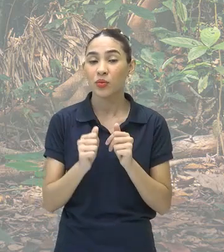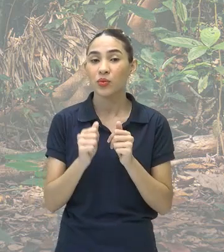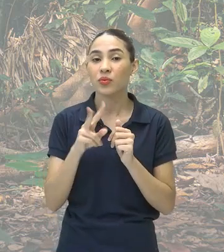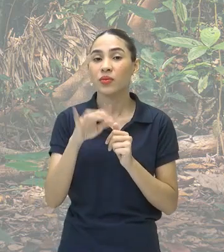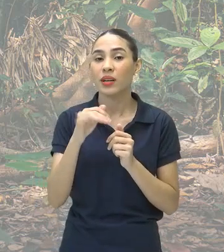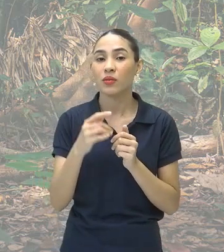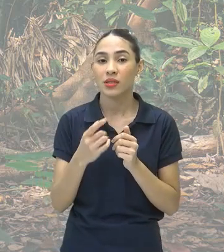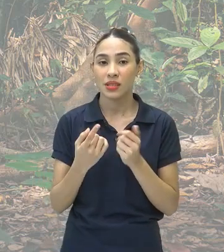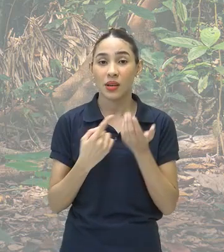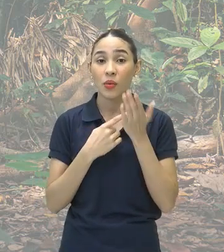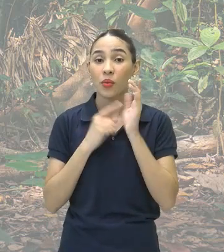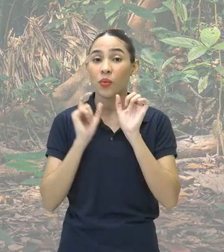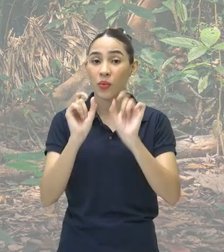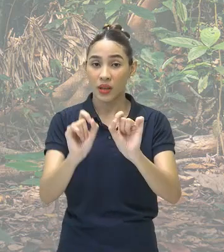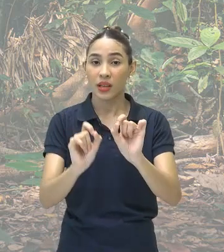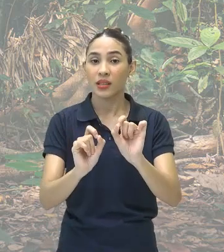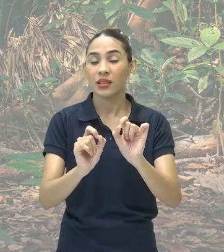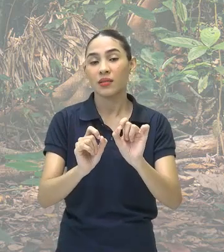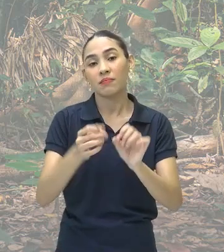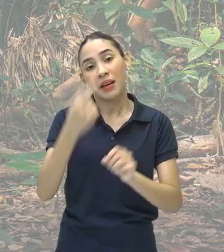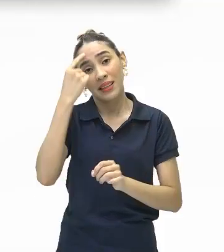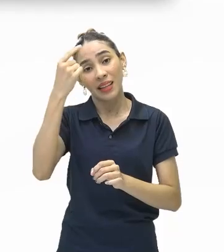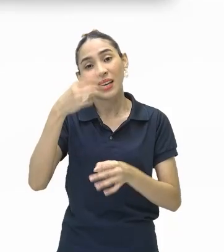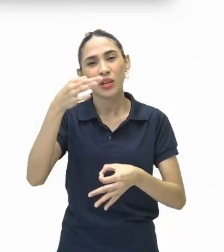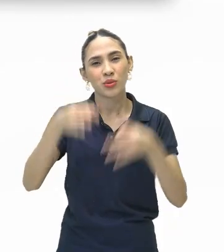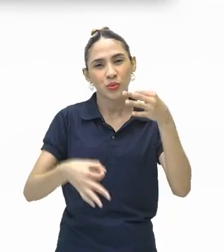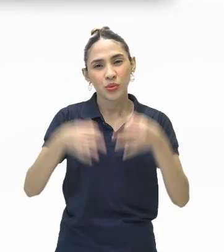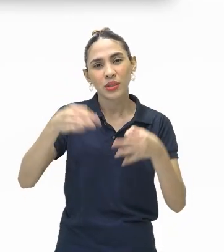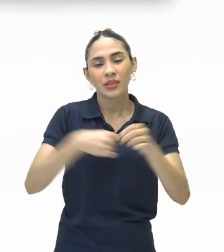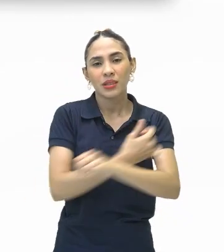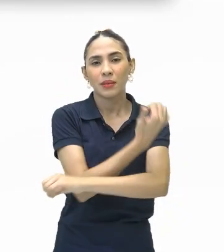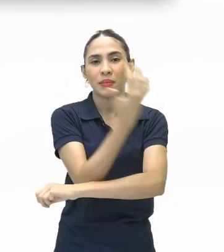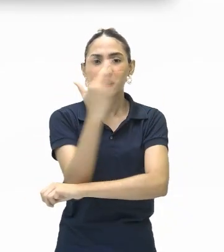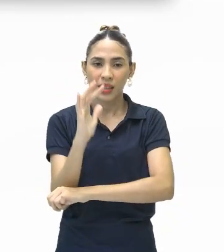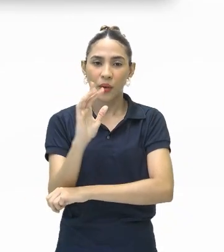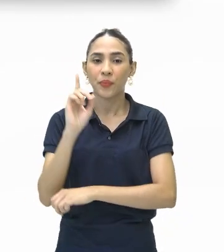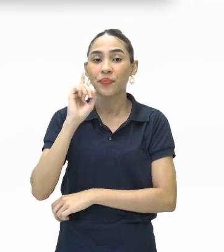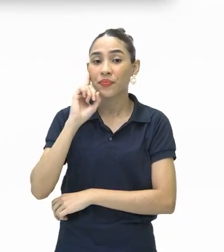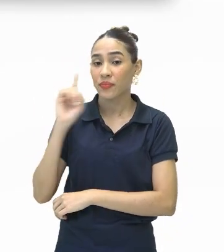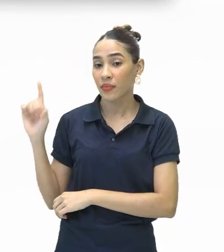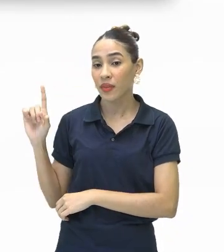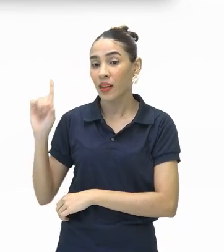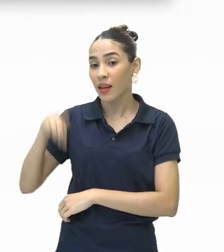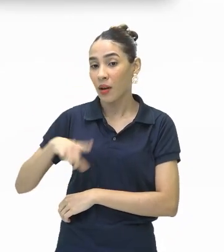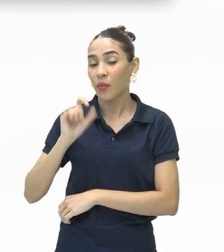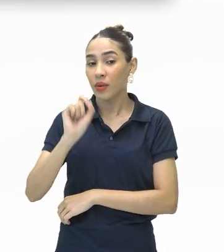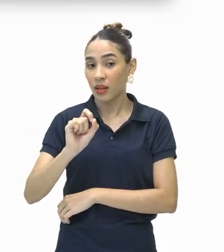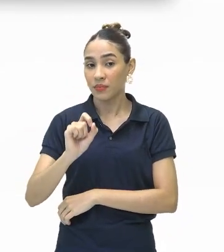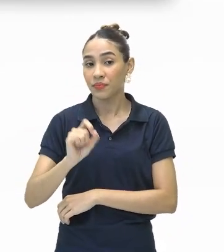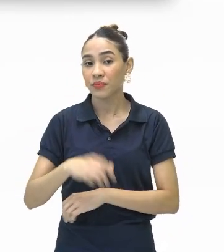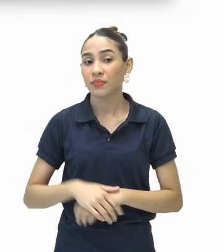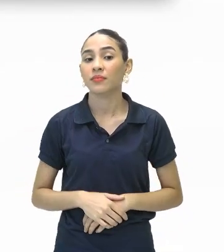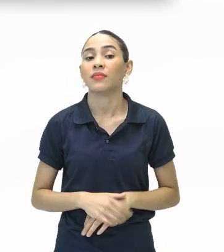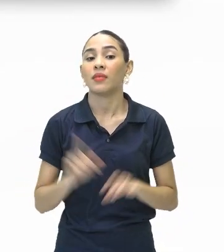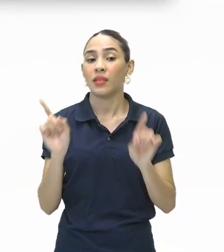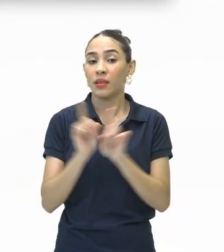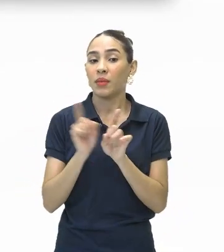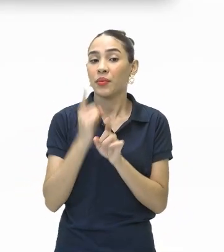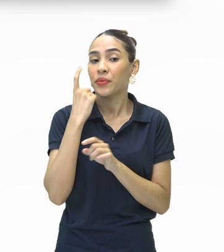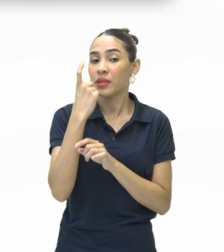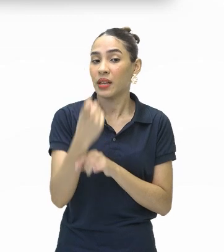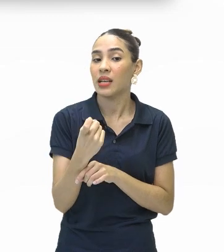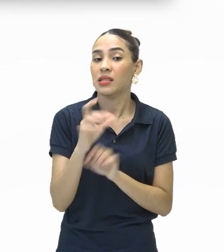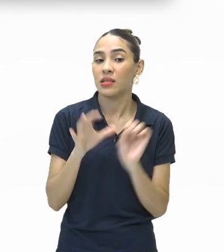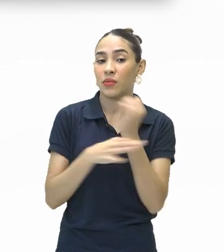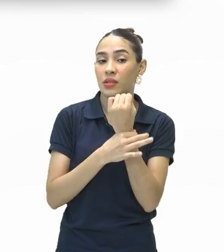o quê? Uma ideia de justiça ambiental. Tá bom? Olha só, quando nós falamos de justiça ambiental, nós estamos falando de quê? De uma busca